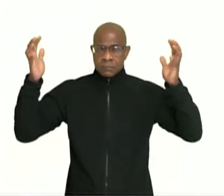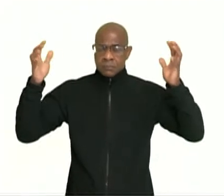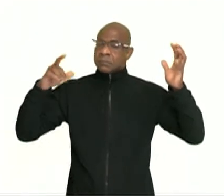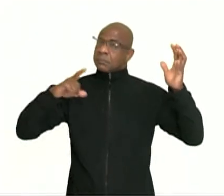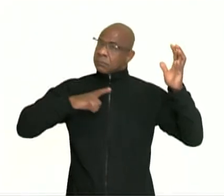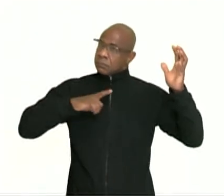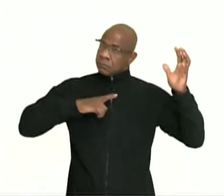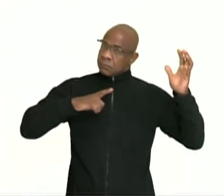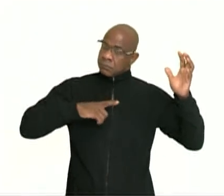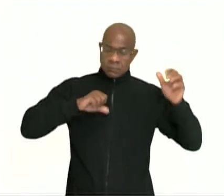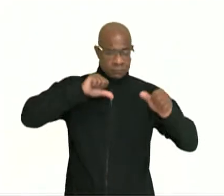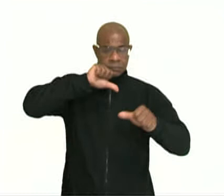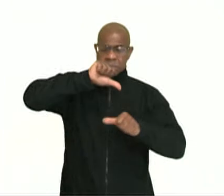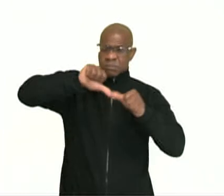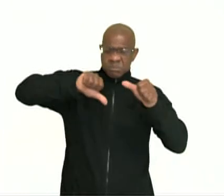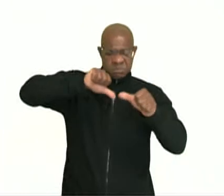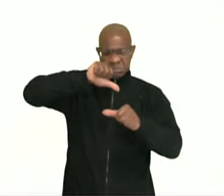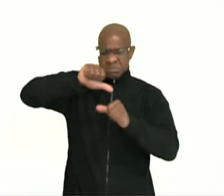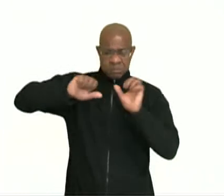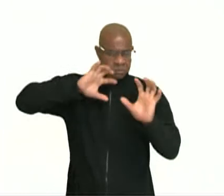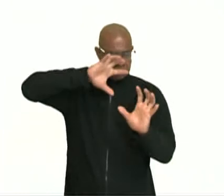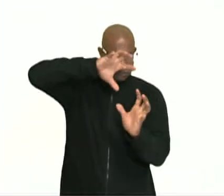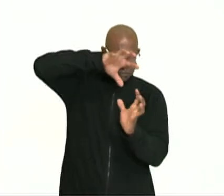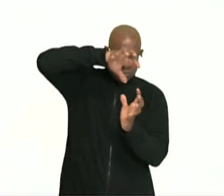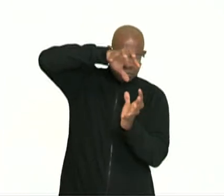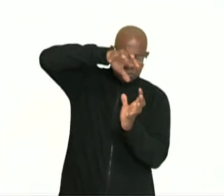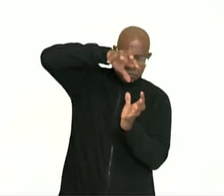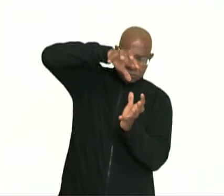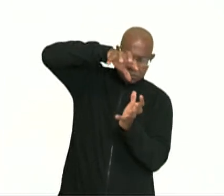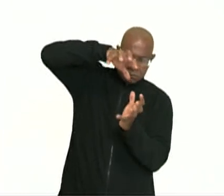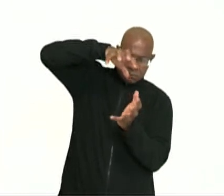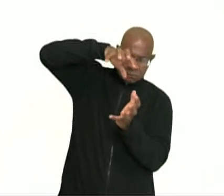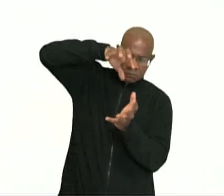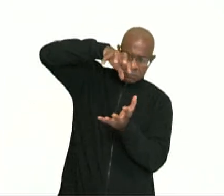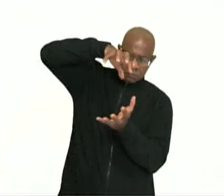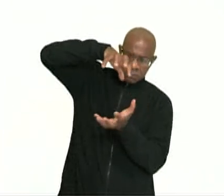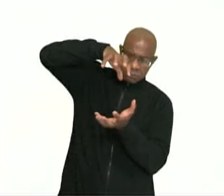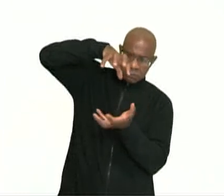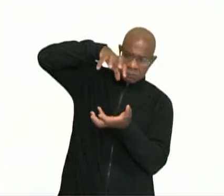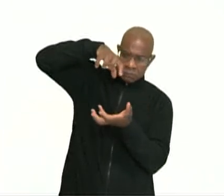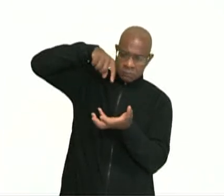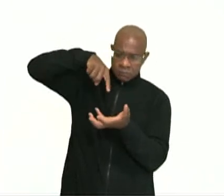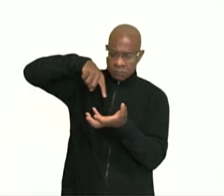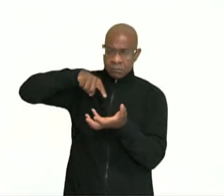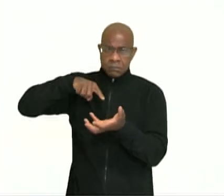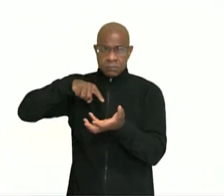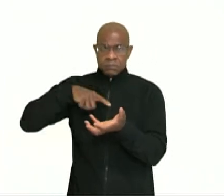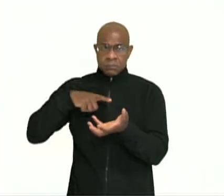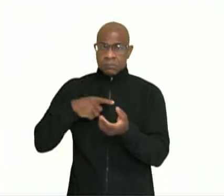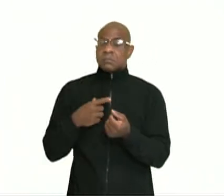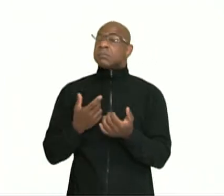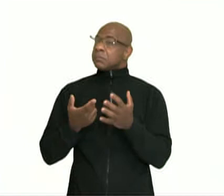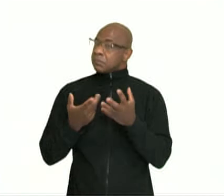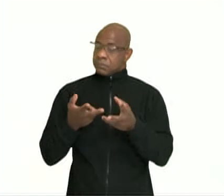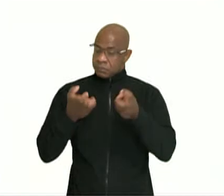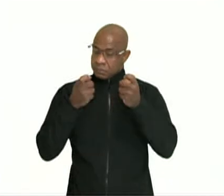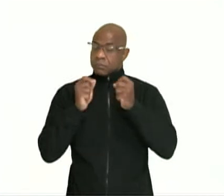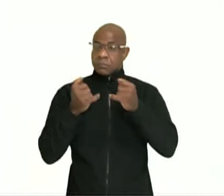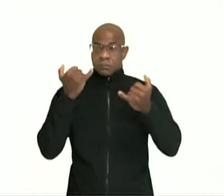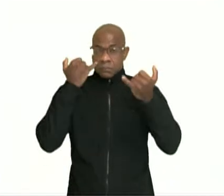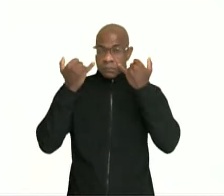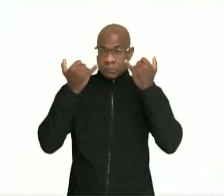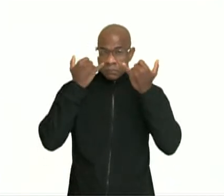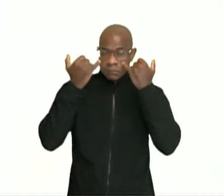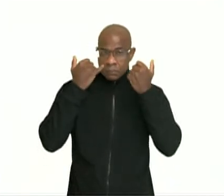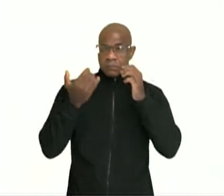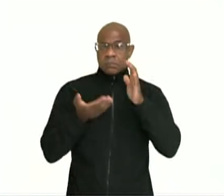está alterando o eixo de rotação da Terra. Localizar informações explícitas no texto